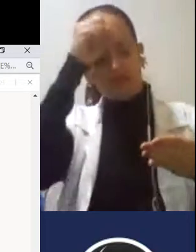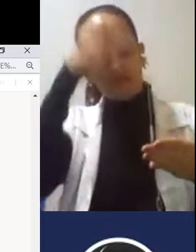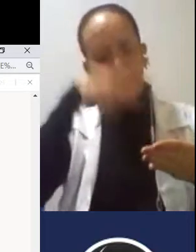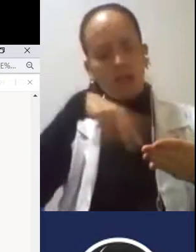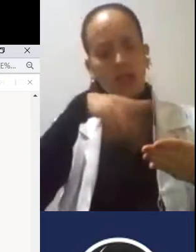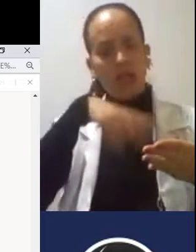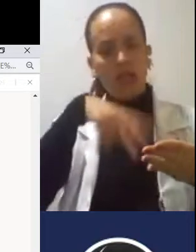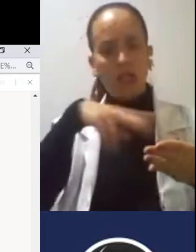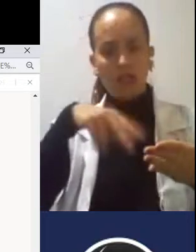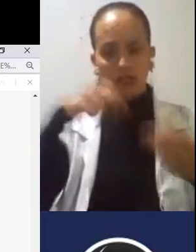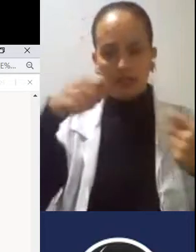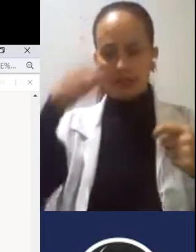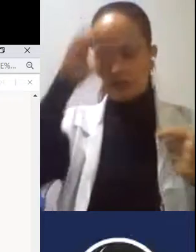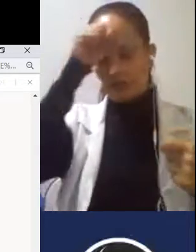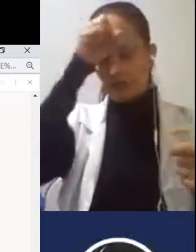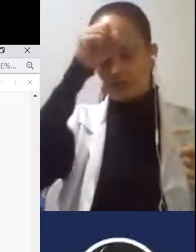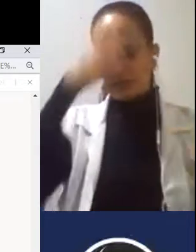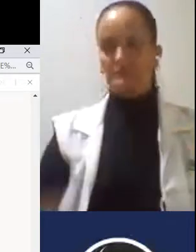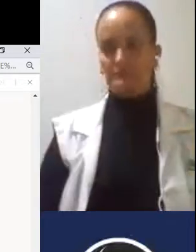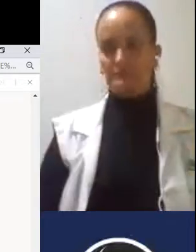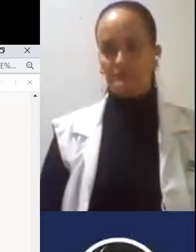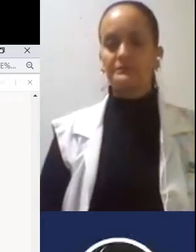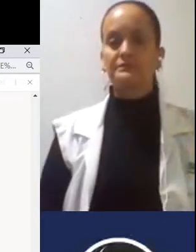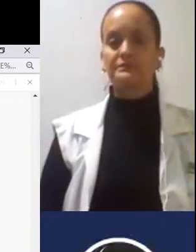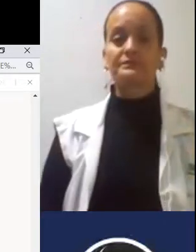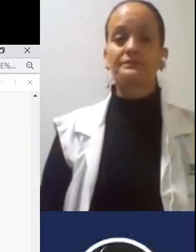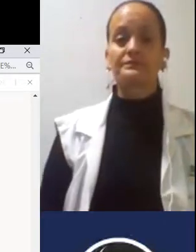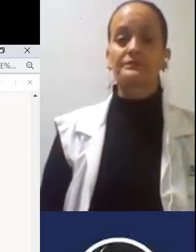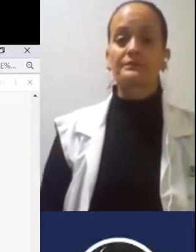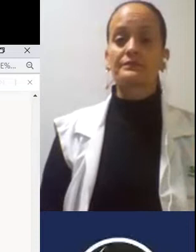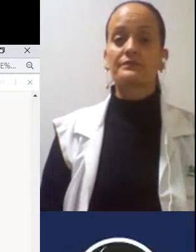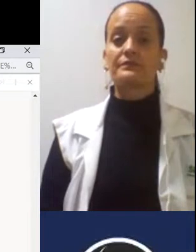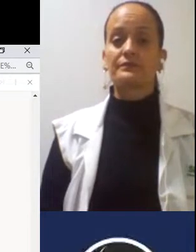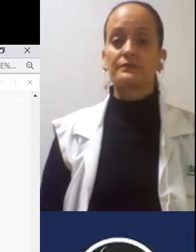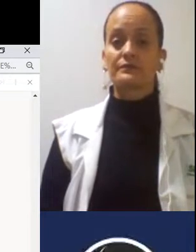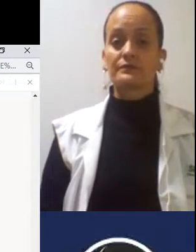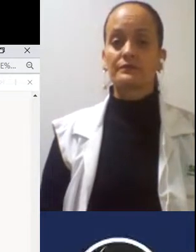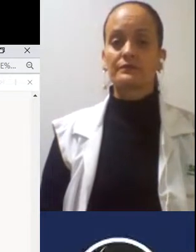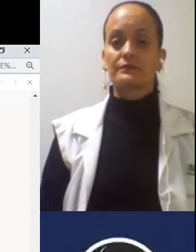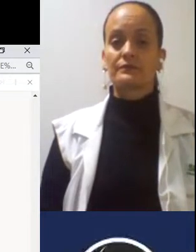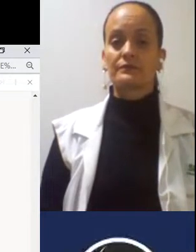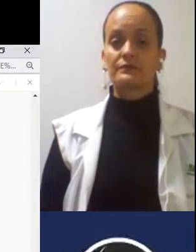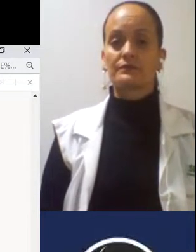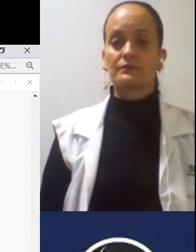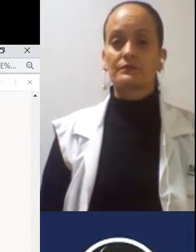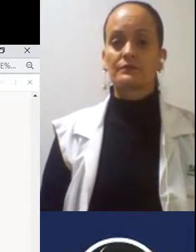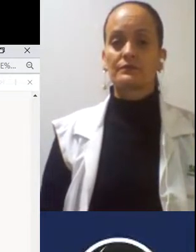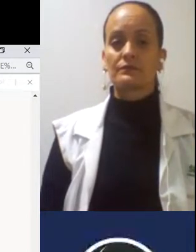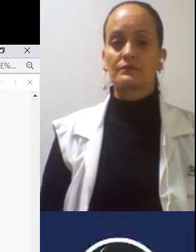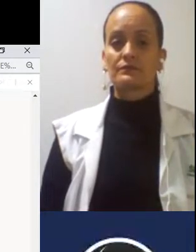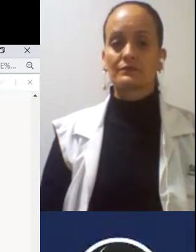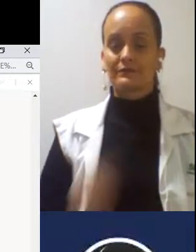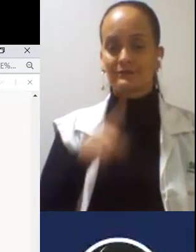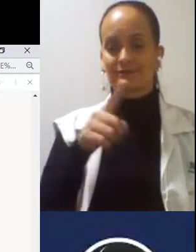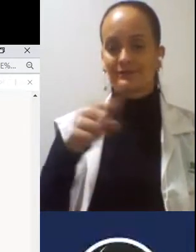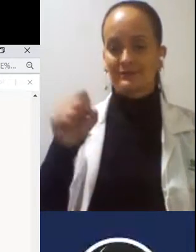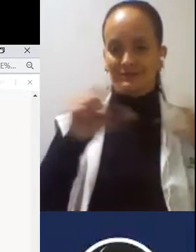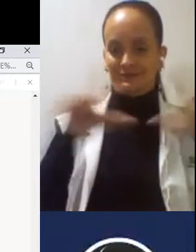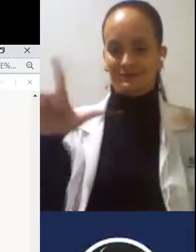tensão das cargas vai ser igual à tensão da fonte, e a corrente aqui, ó, vocês vão ver que ela vai se dividir. Aqui ele expande melhor o